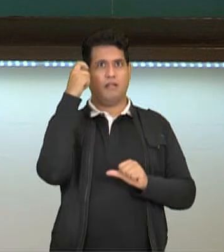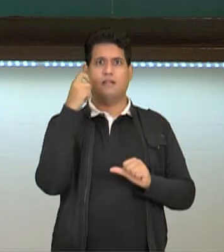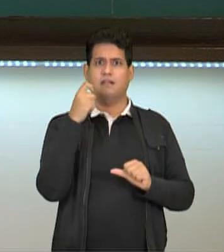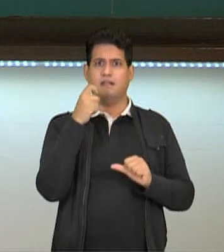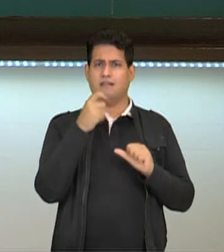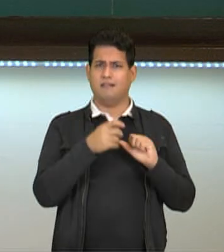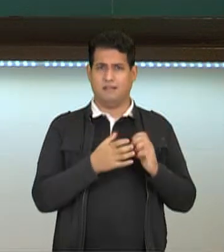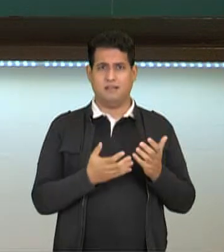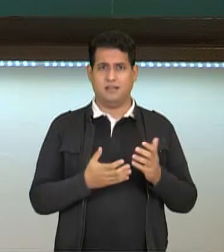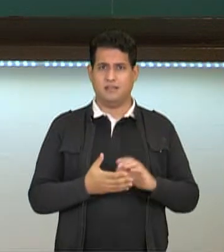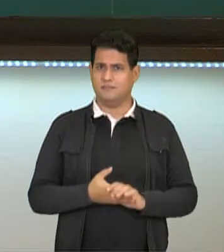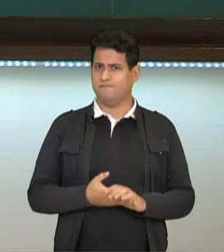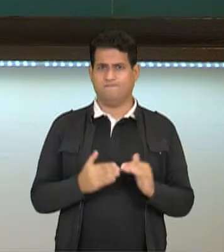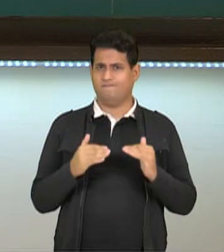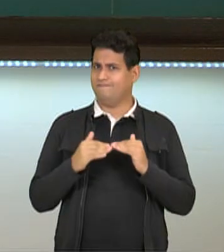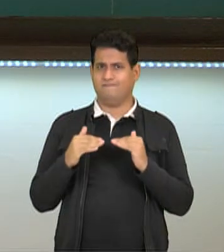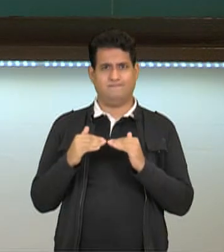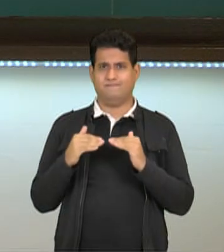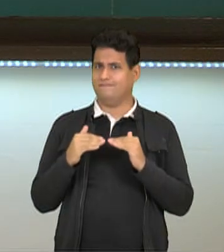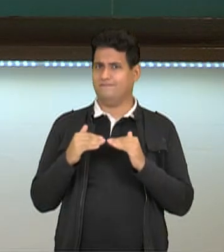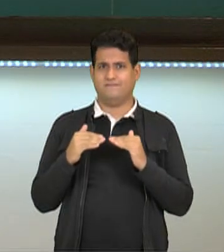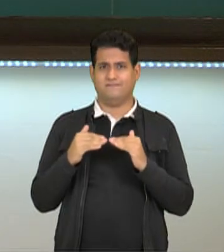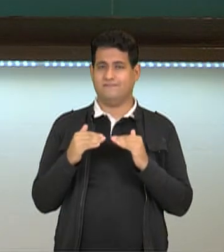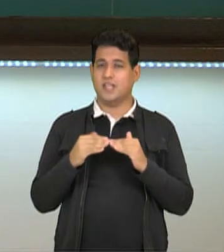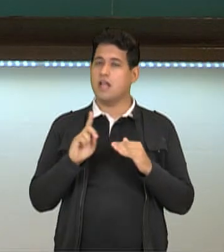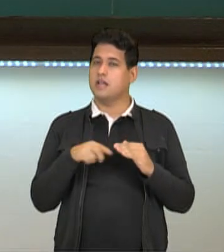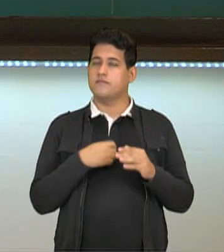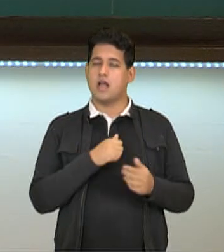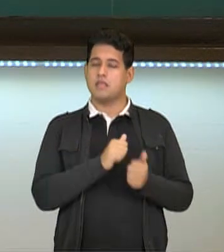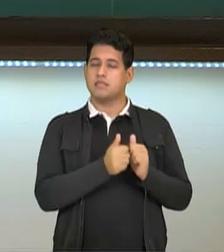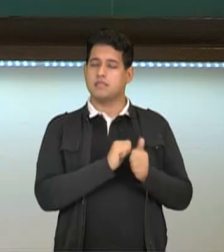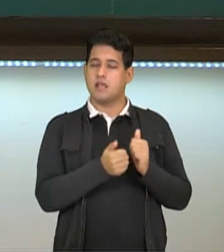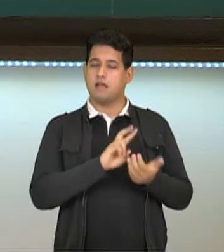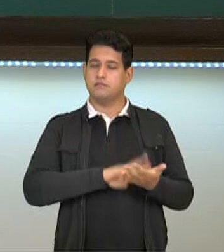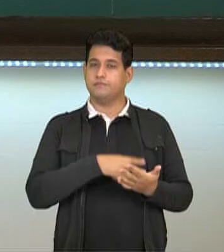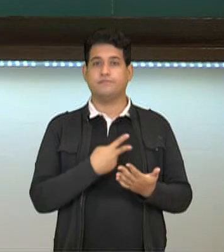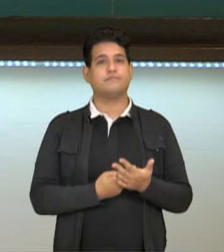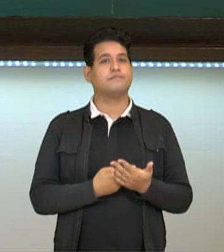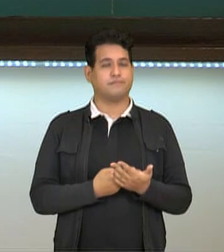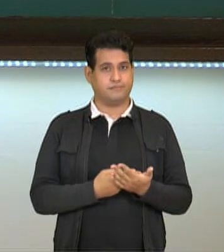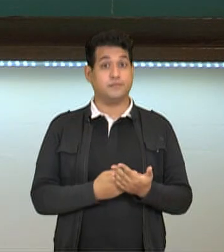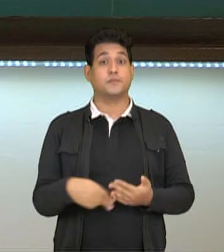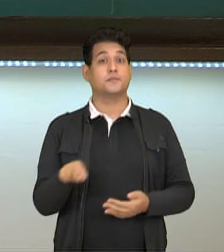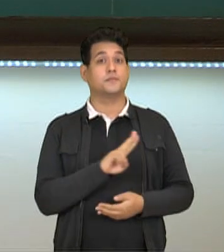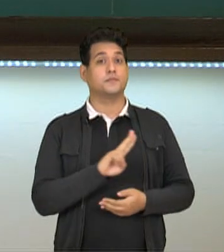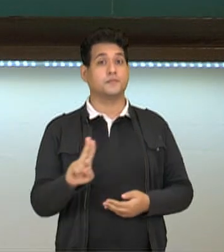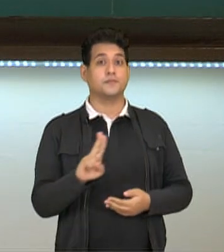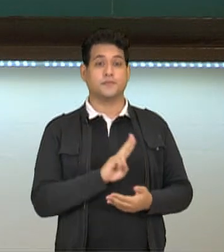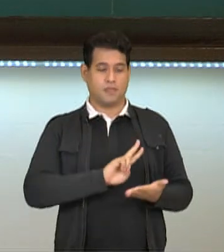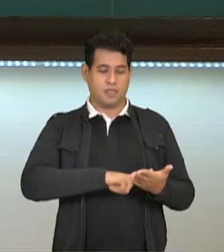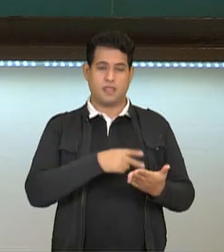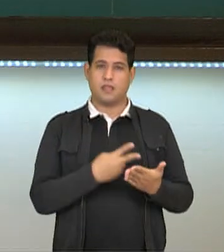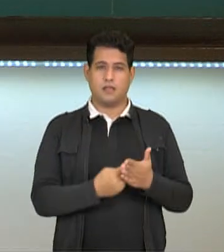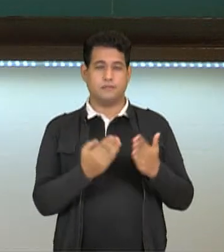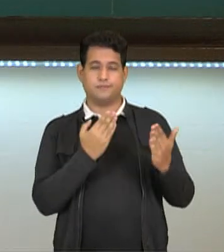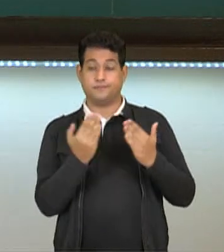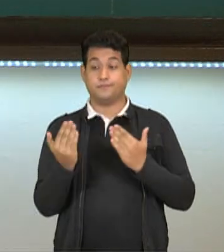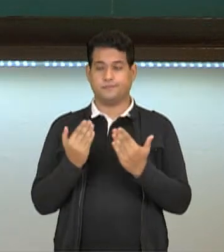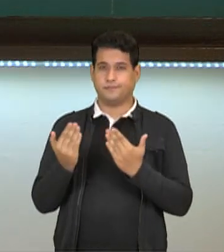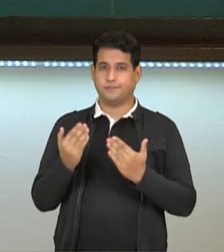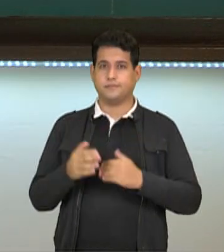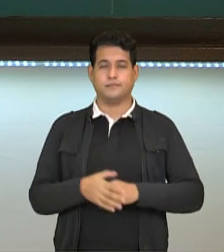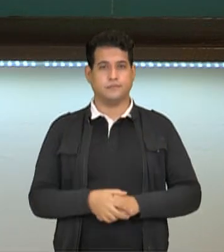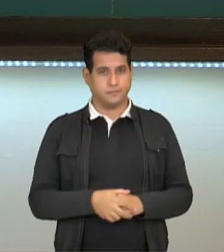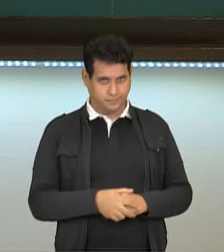mente? Não, né? Então a gente vai adaptando a nossa tradução. Isso é o que nós chamamos de tradução dedutiva, ok?